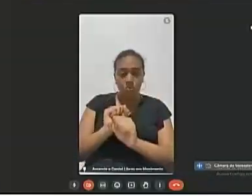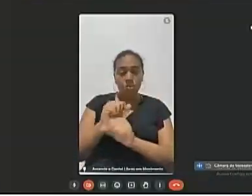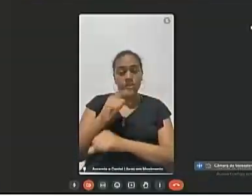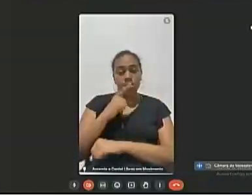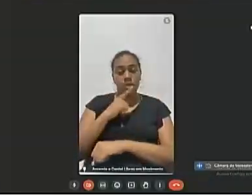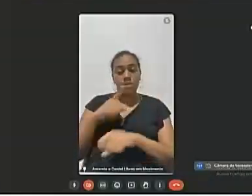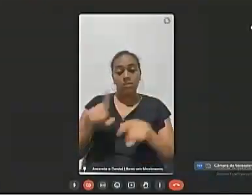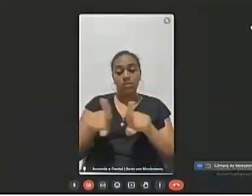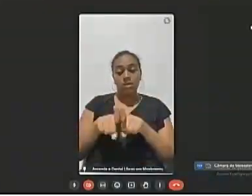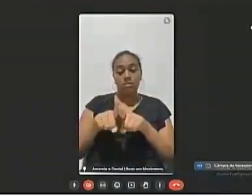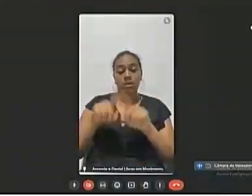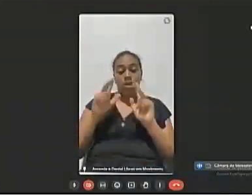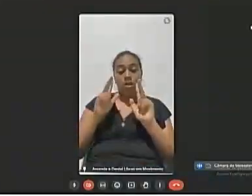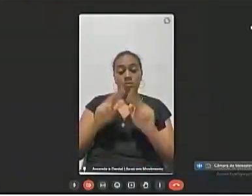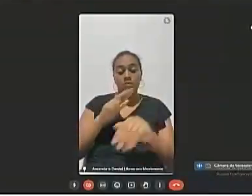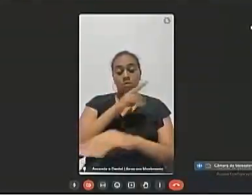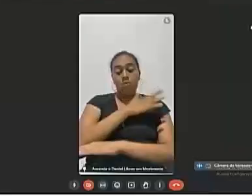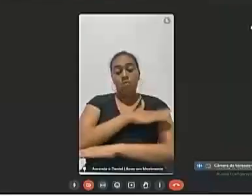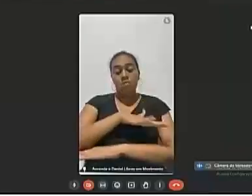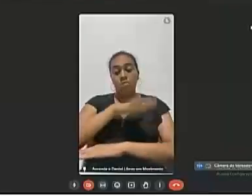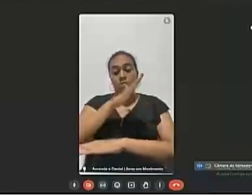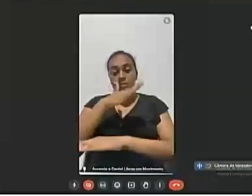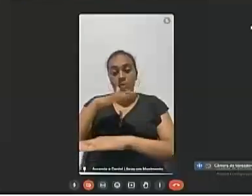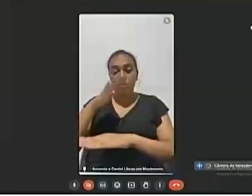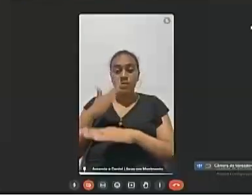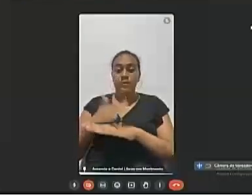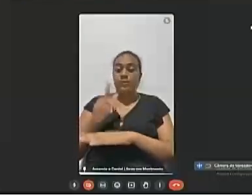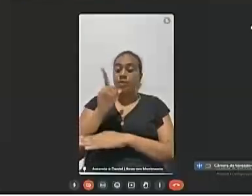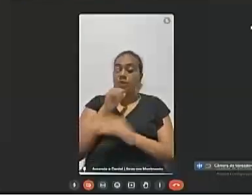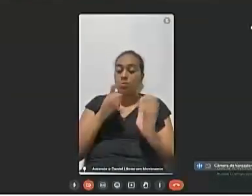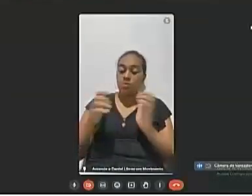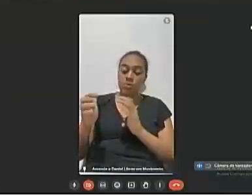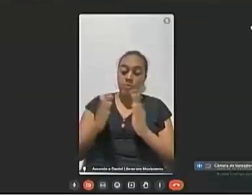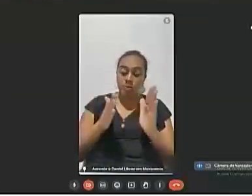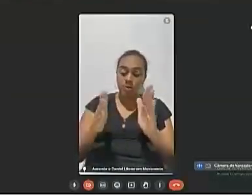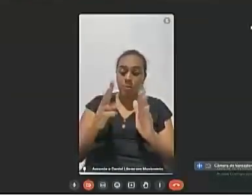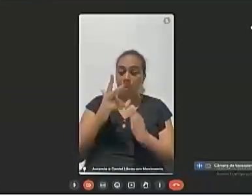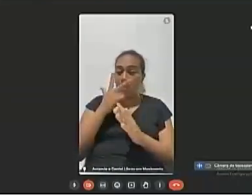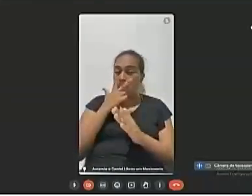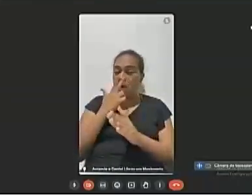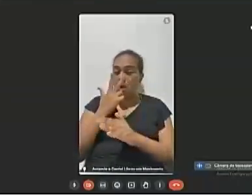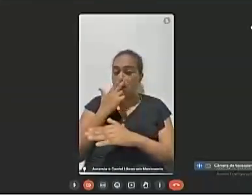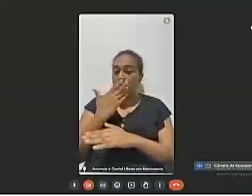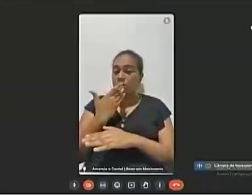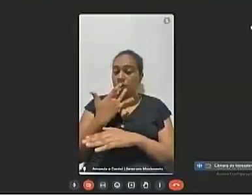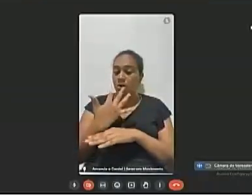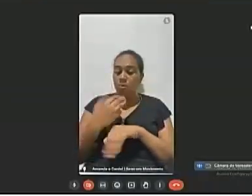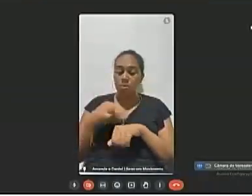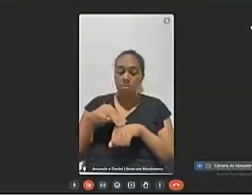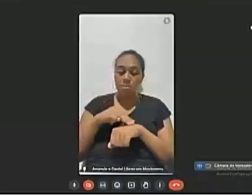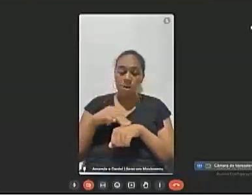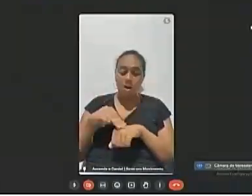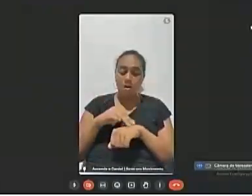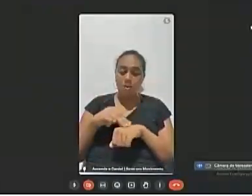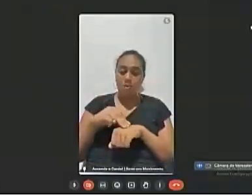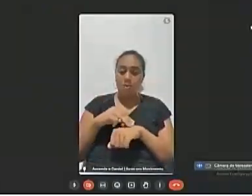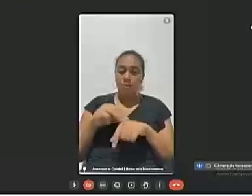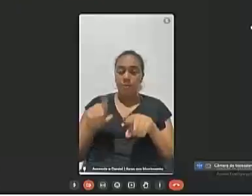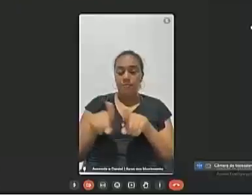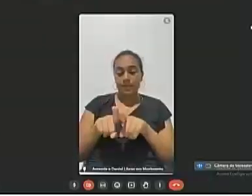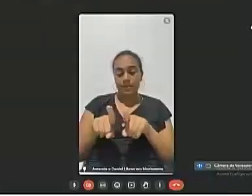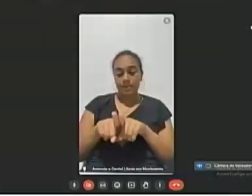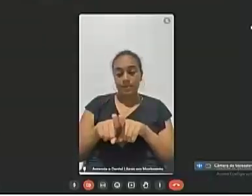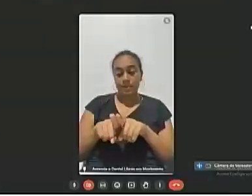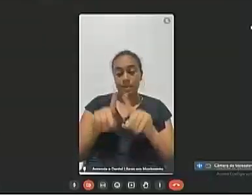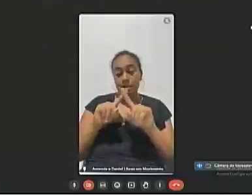são montanhas, né? O lado de cima do rio está um pouco mais marrom, ali tem um pouco menos de curva de nível, são colinas, né? Mas